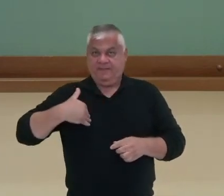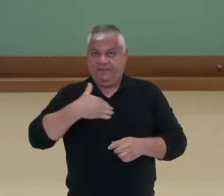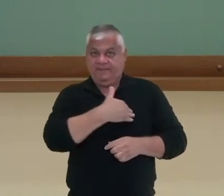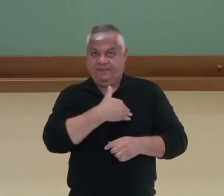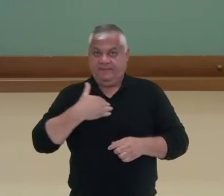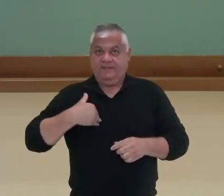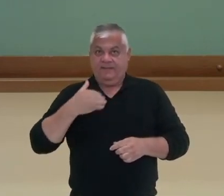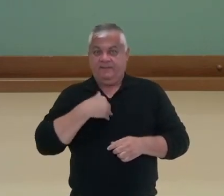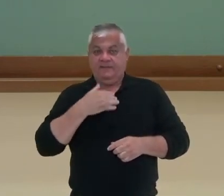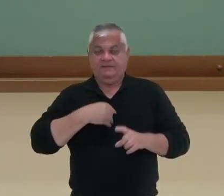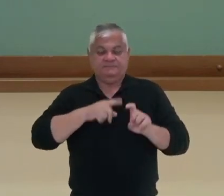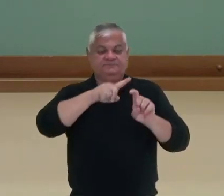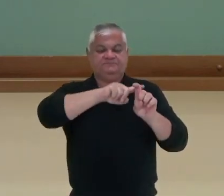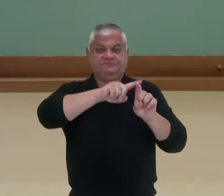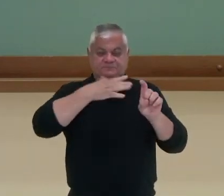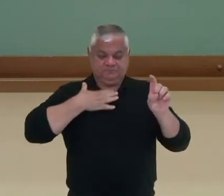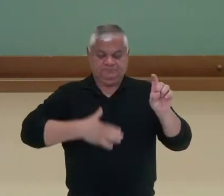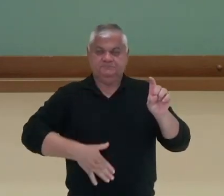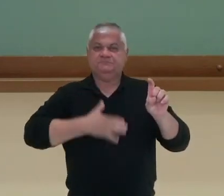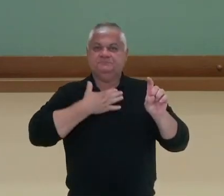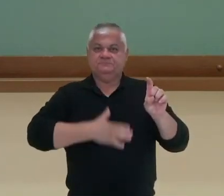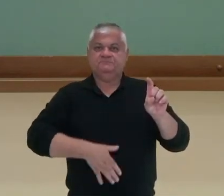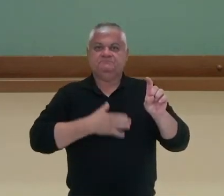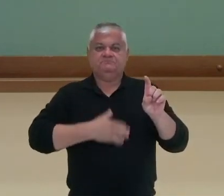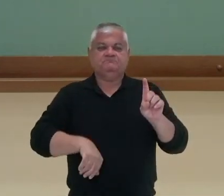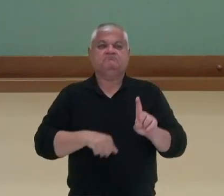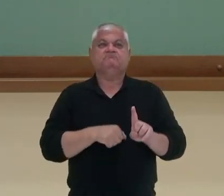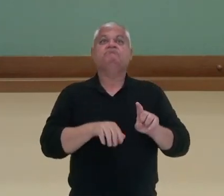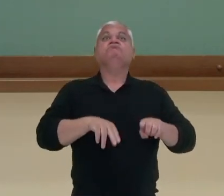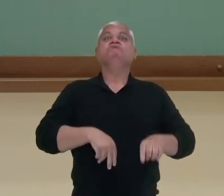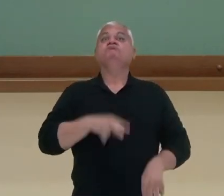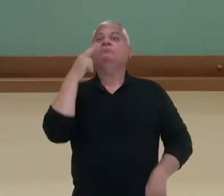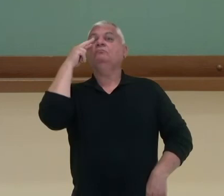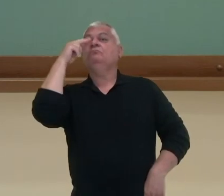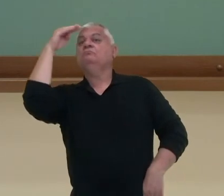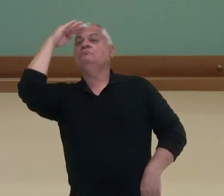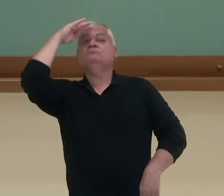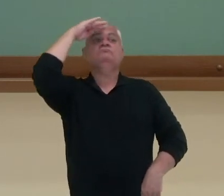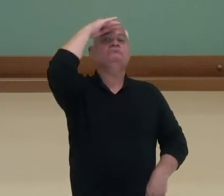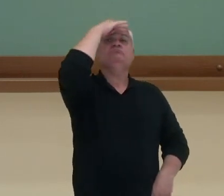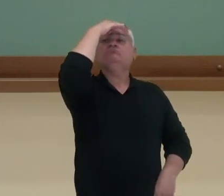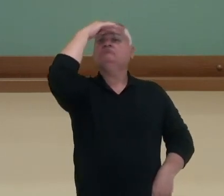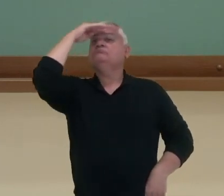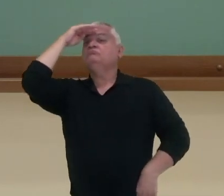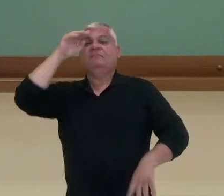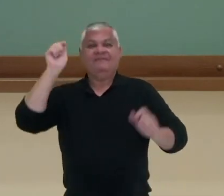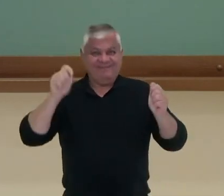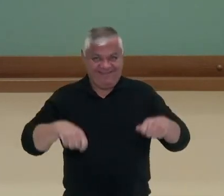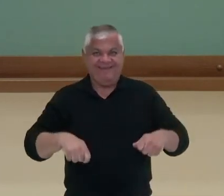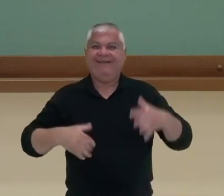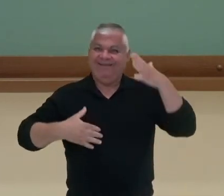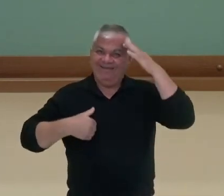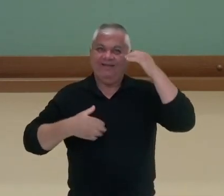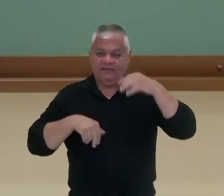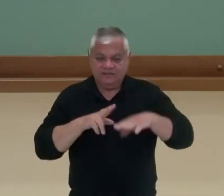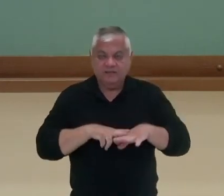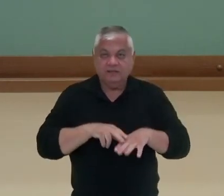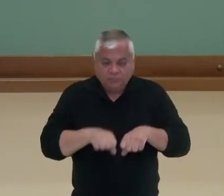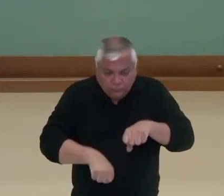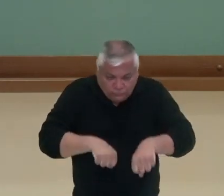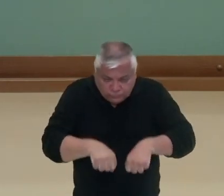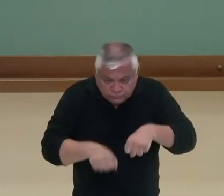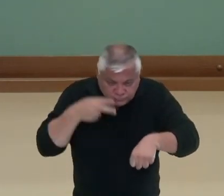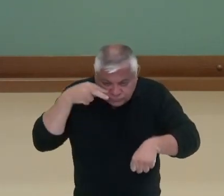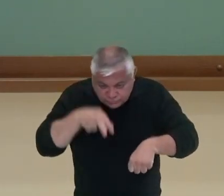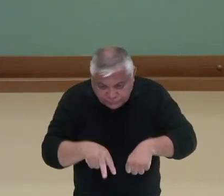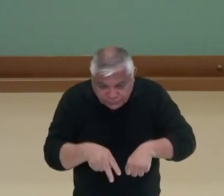ereto, faz com que eu consiga ver mais longe se eu estou com a minha cabeça levantada, Se eu ando assim, eu vou